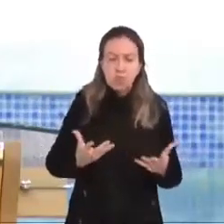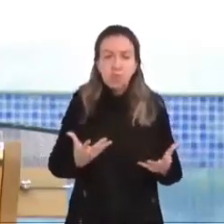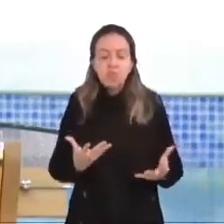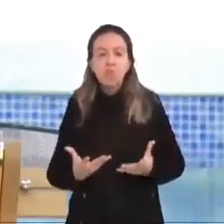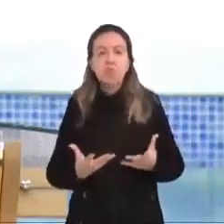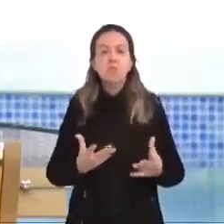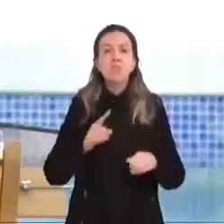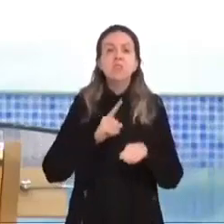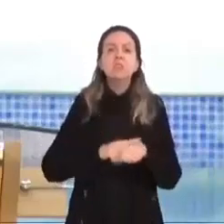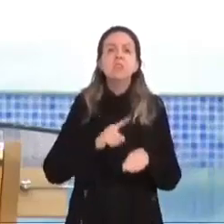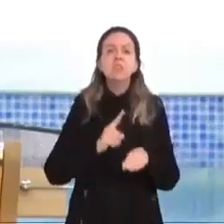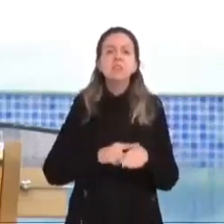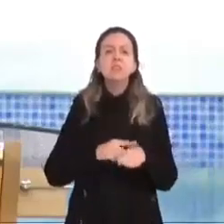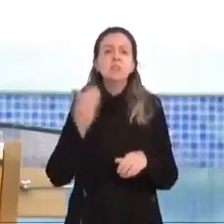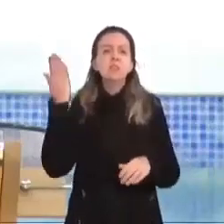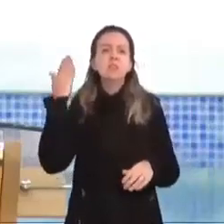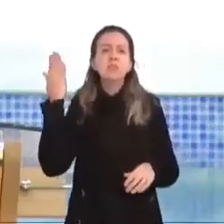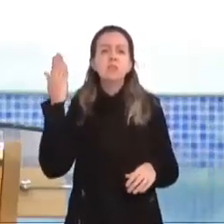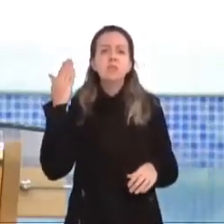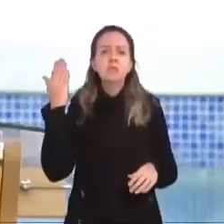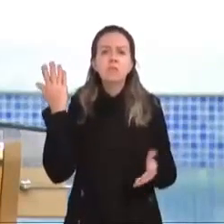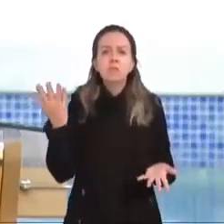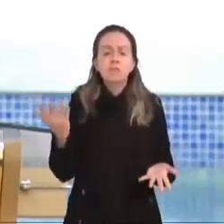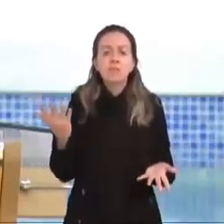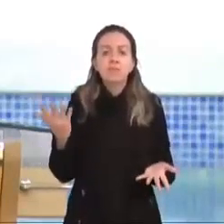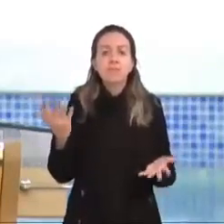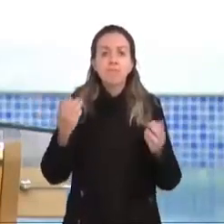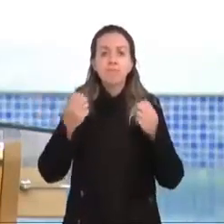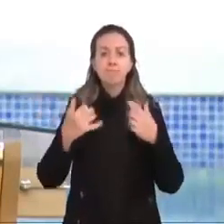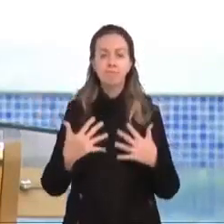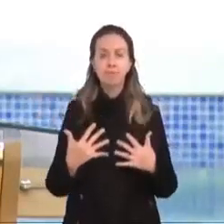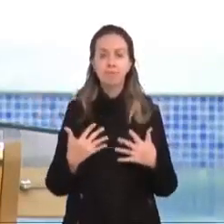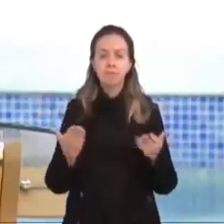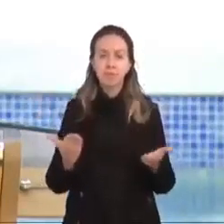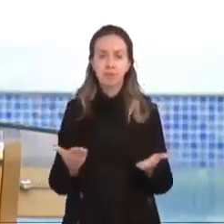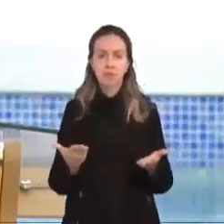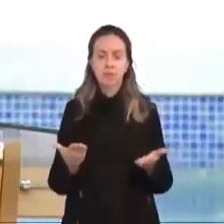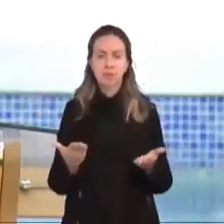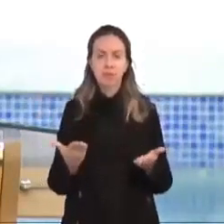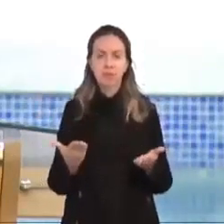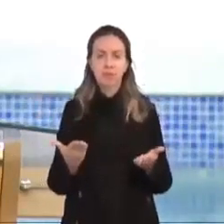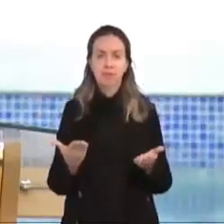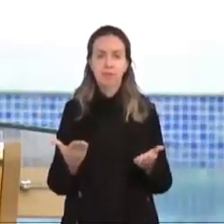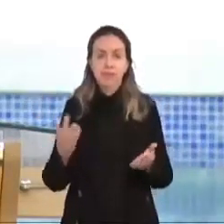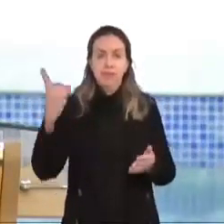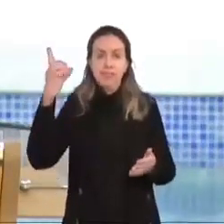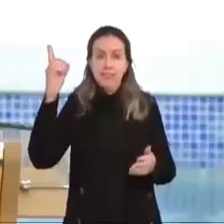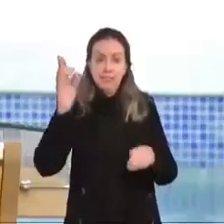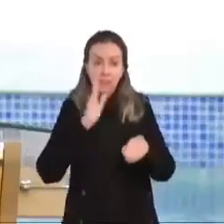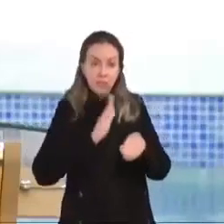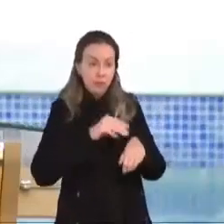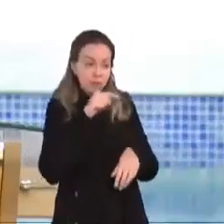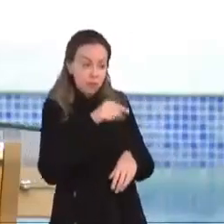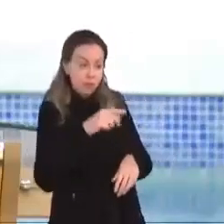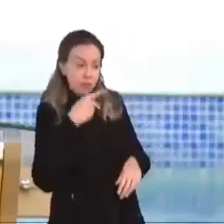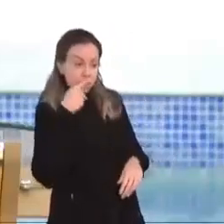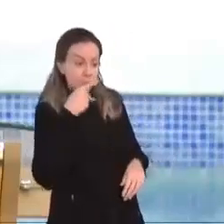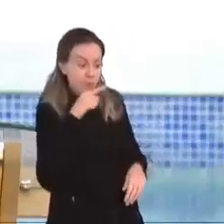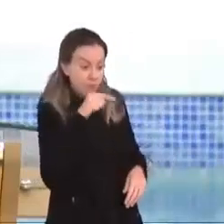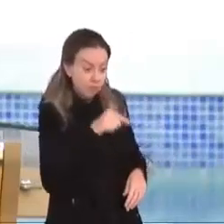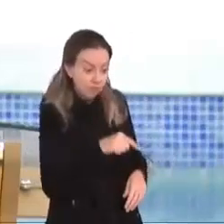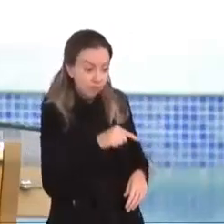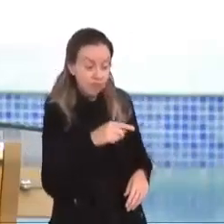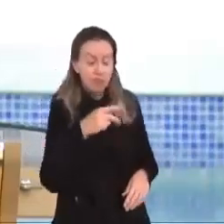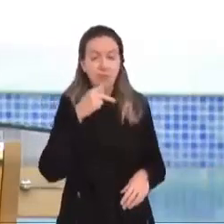Que tempo é este? Que período da história é este em que Deus profere estas palavras?